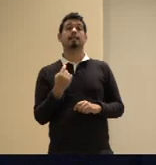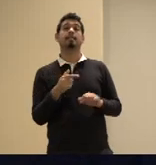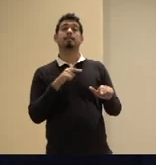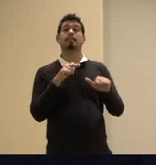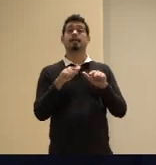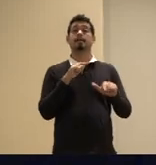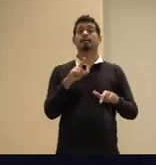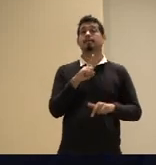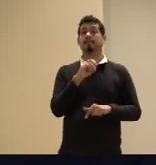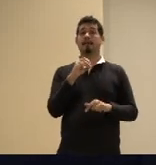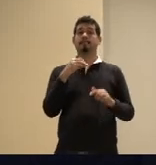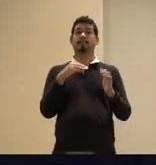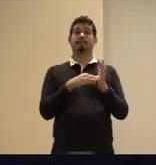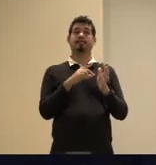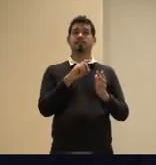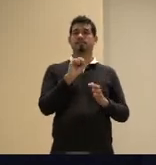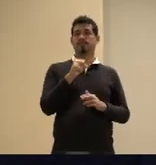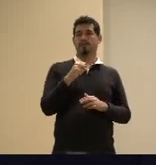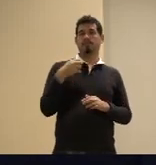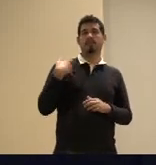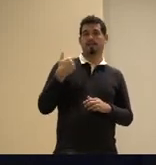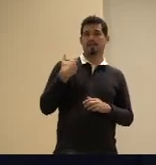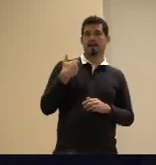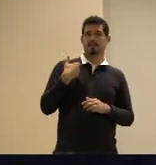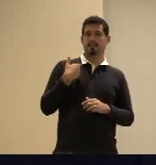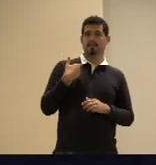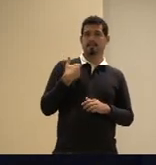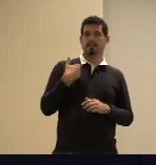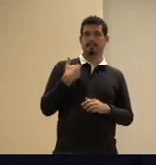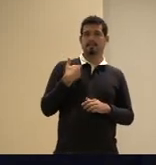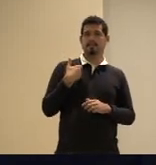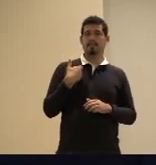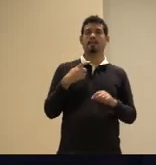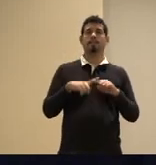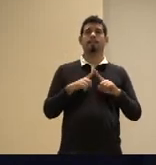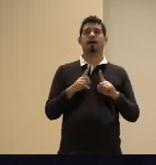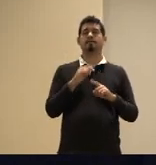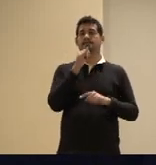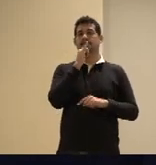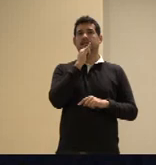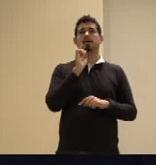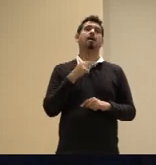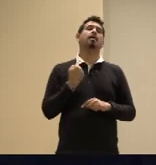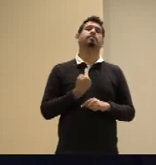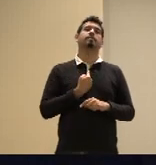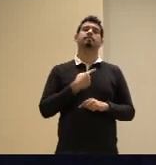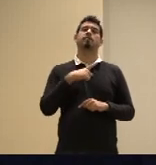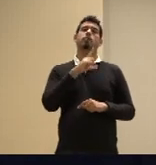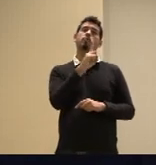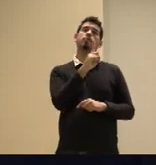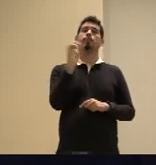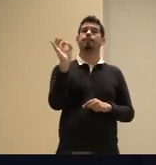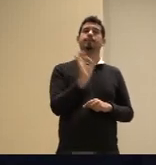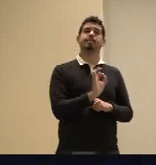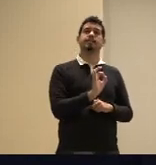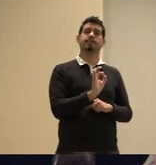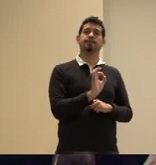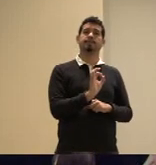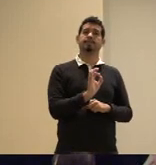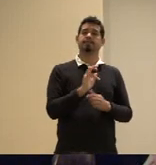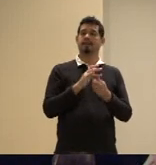na faixa de 10 a 18 anos, tá? E nós tínhamos 1% de